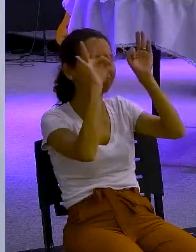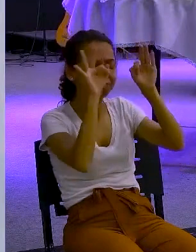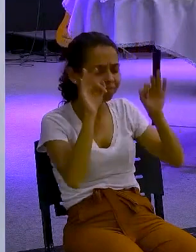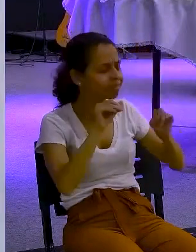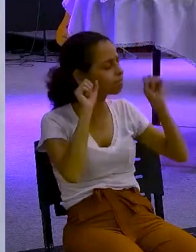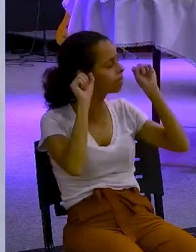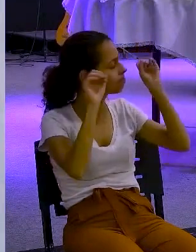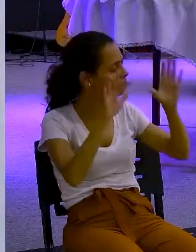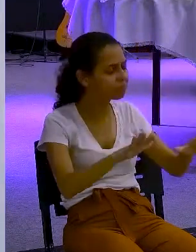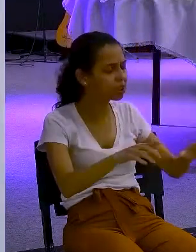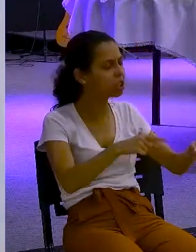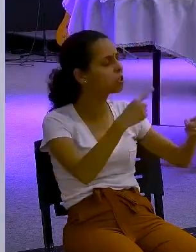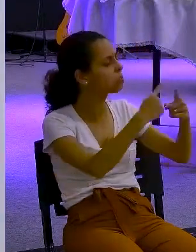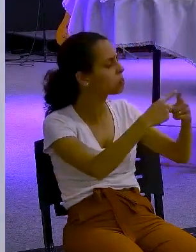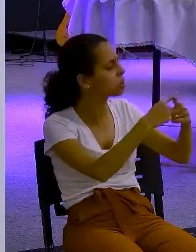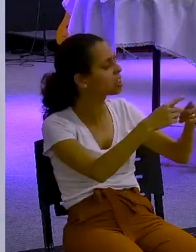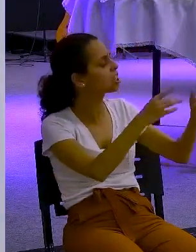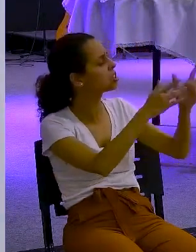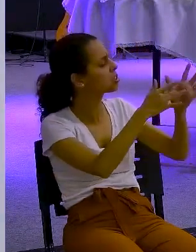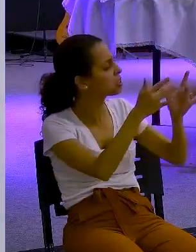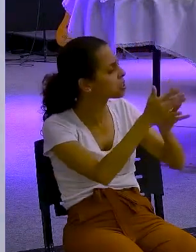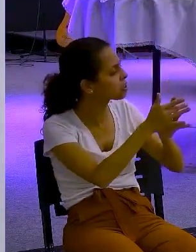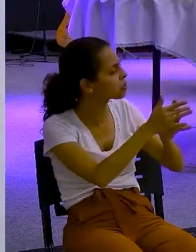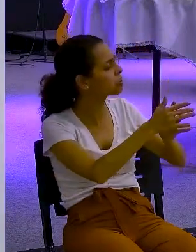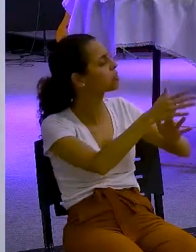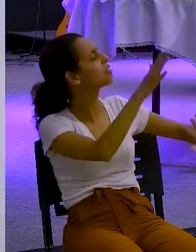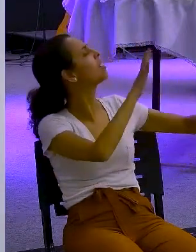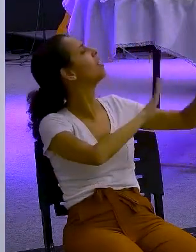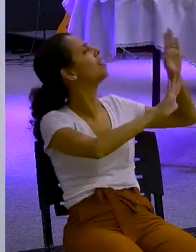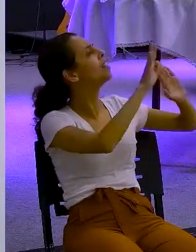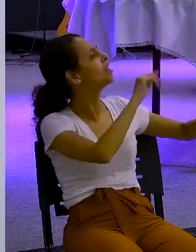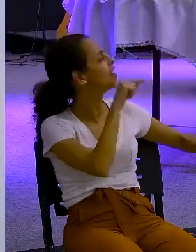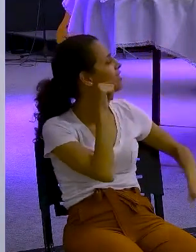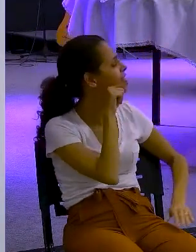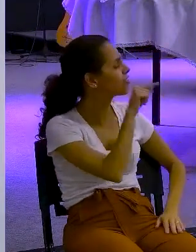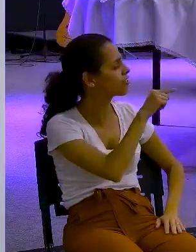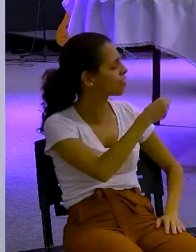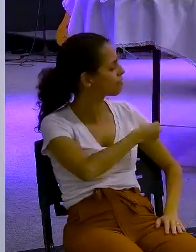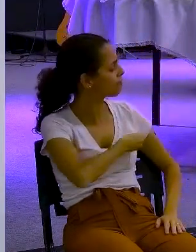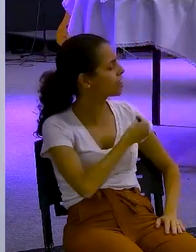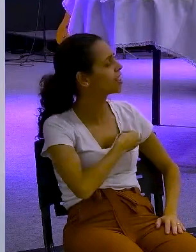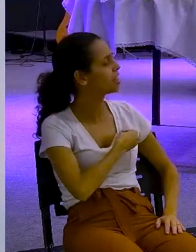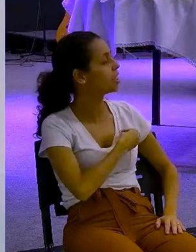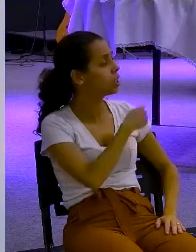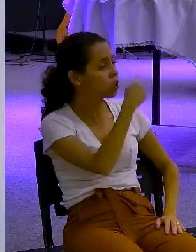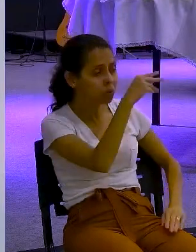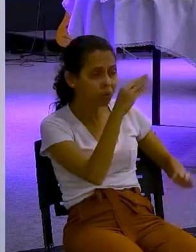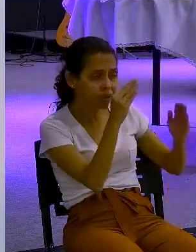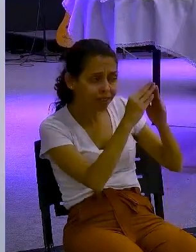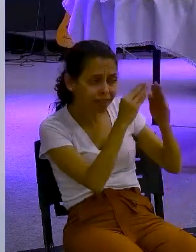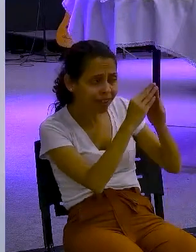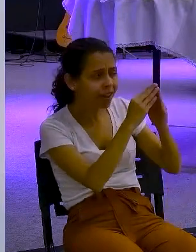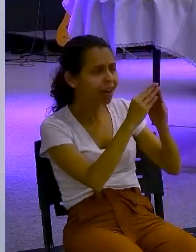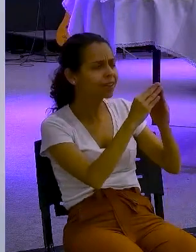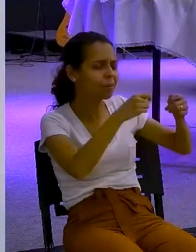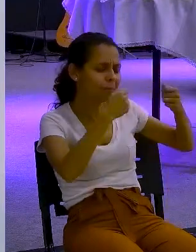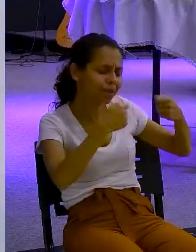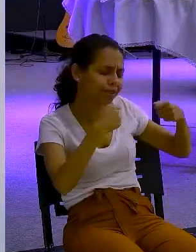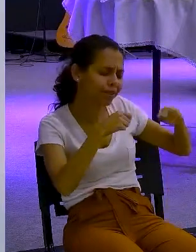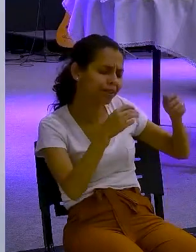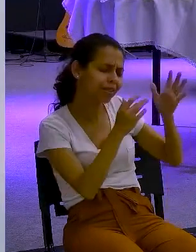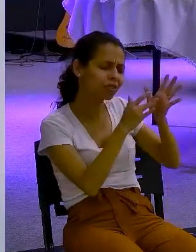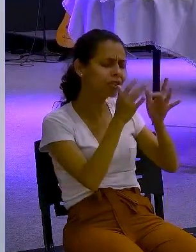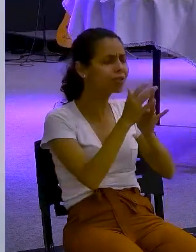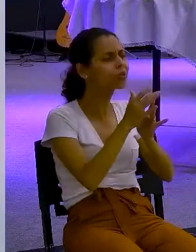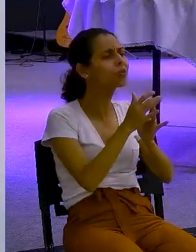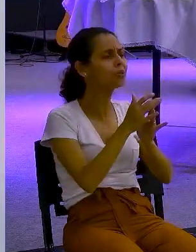Bem-aventurado é você, porque Jesus está presente na sua vida. Irmãos, o nosso lar precisa ter Jesus. E quando Jesus